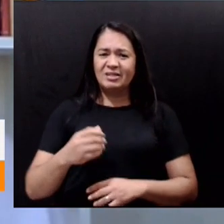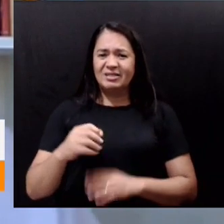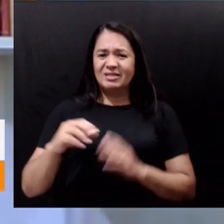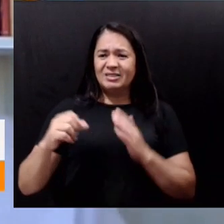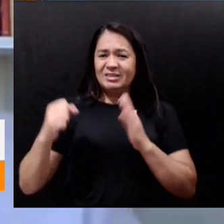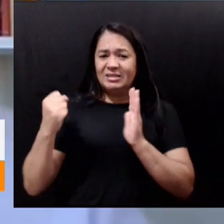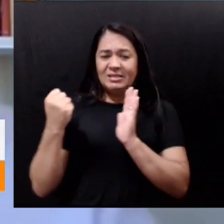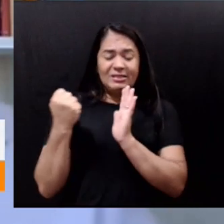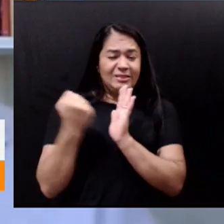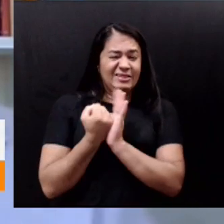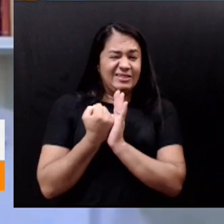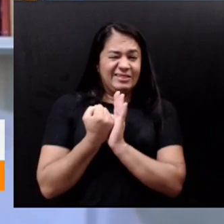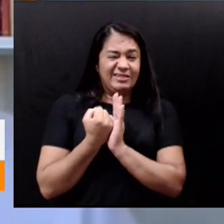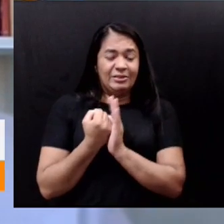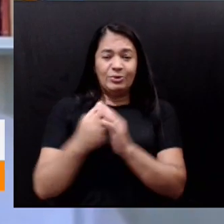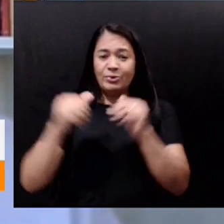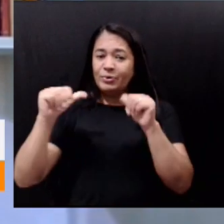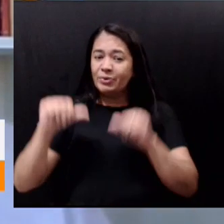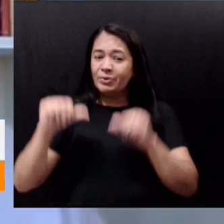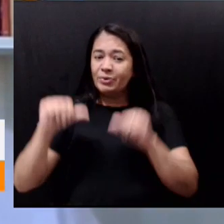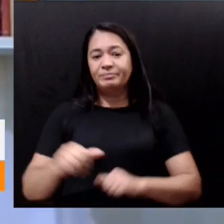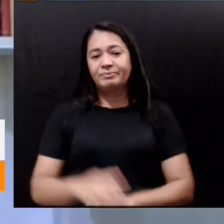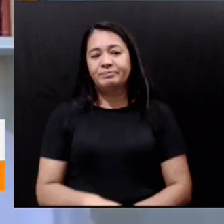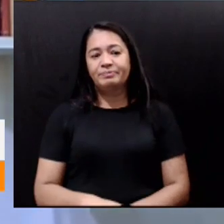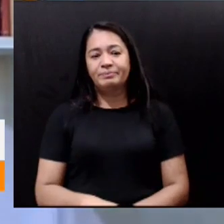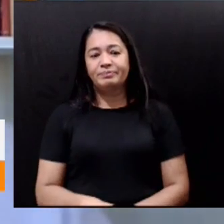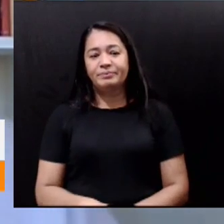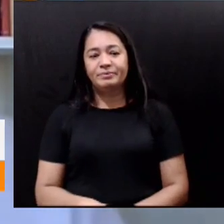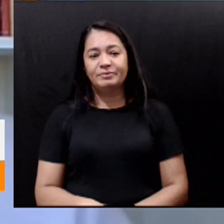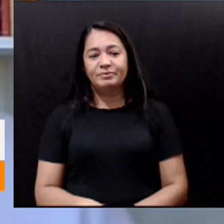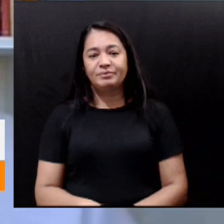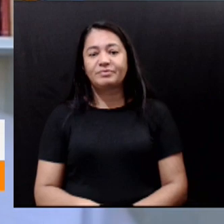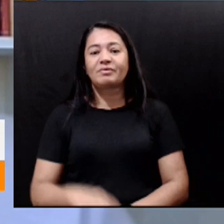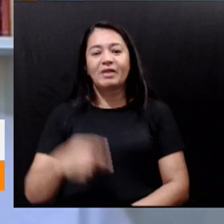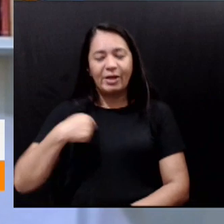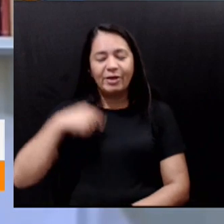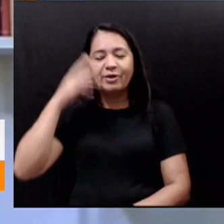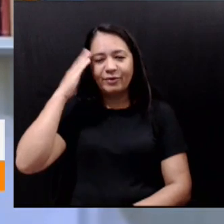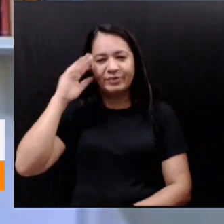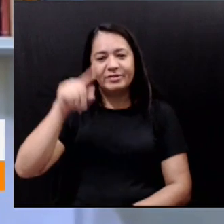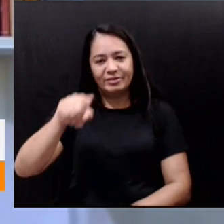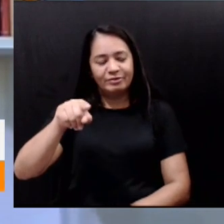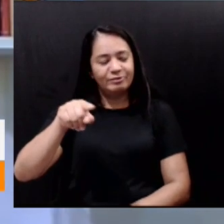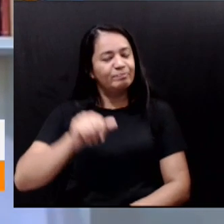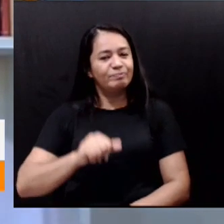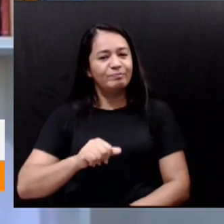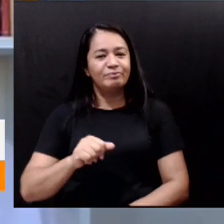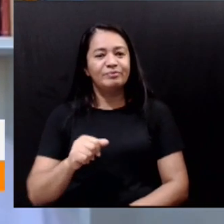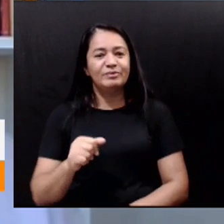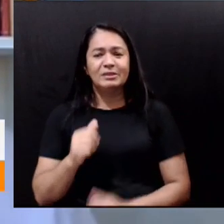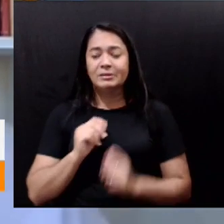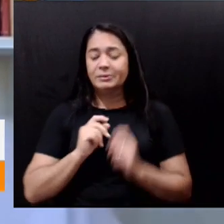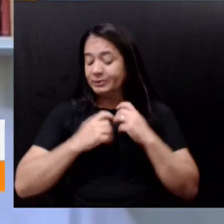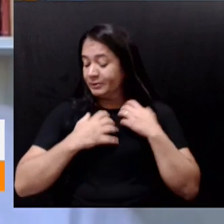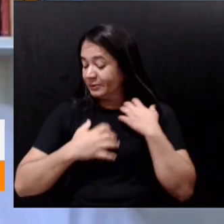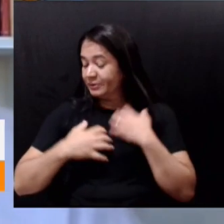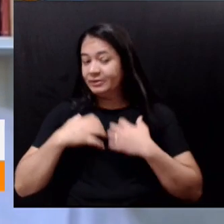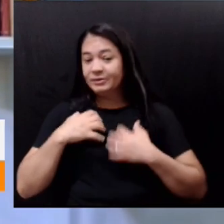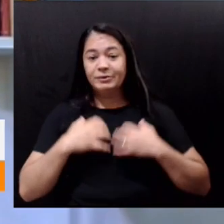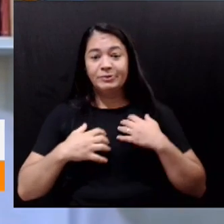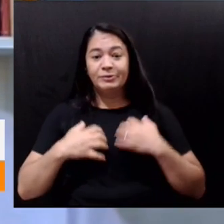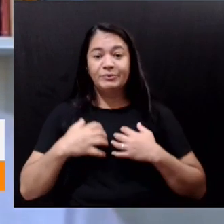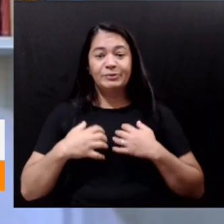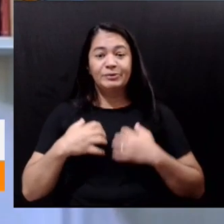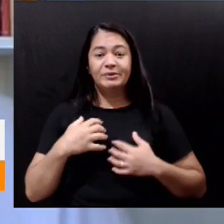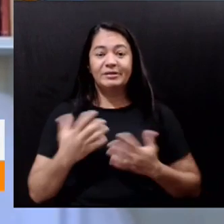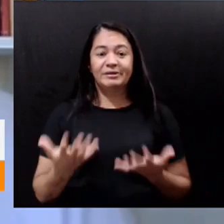impacto muito grande. Então, eu entendo muito, até um pouco angustiante, né, a pergunta feita pela